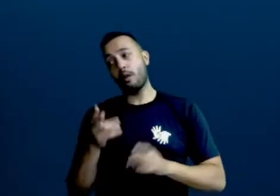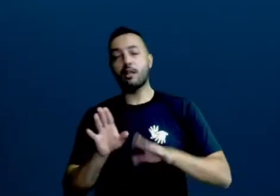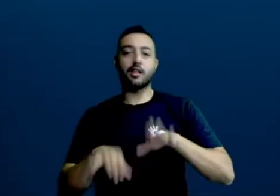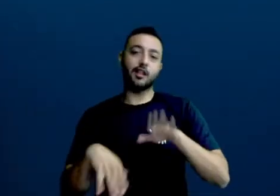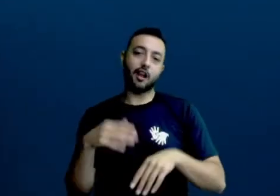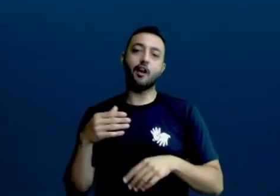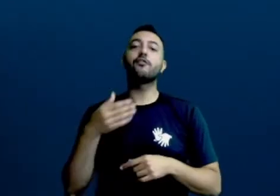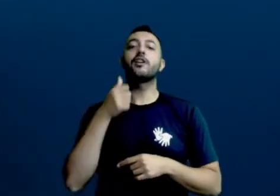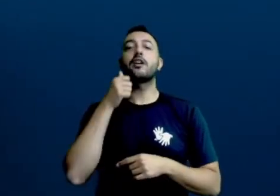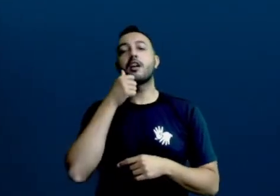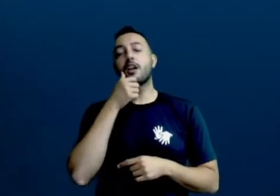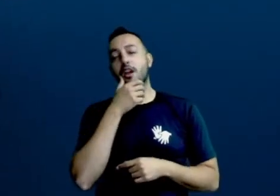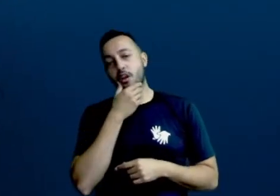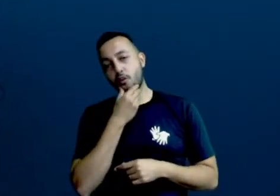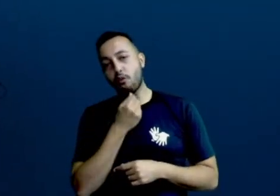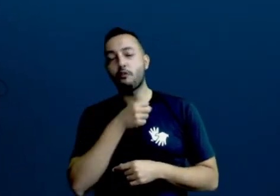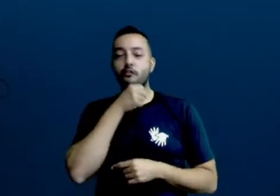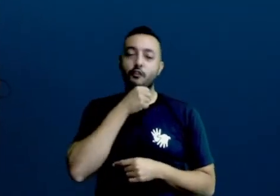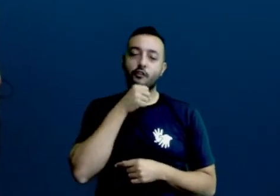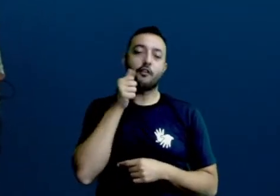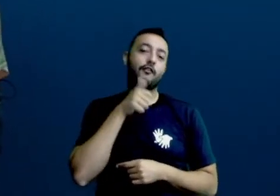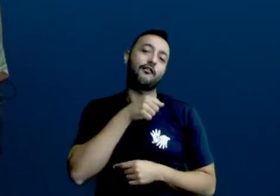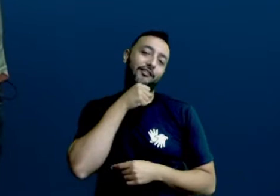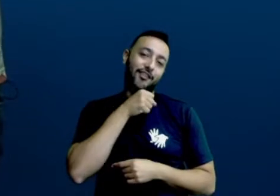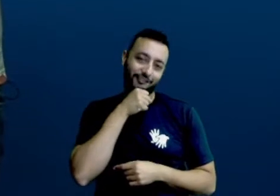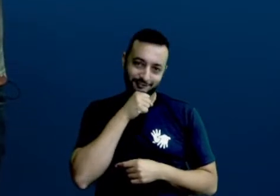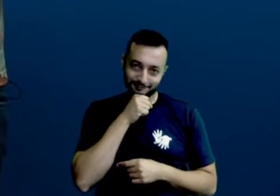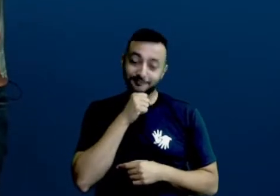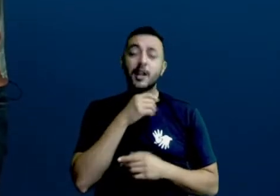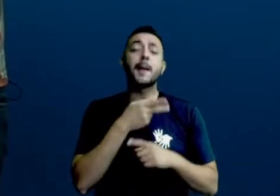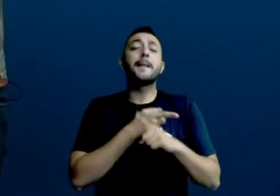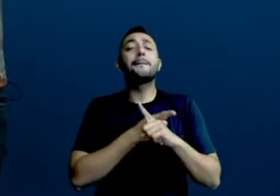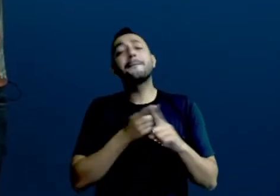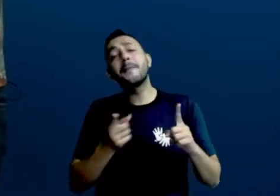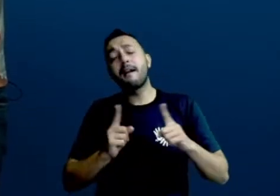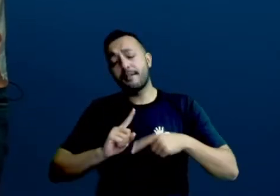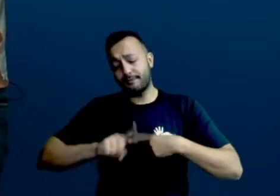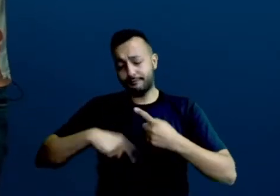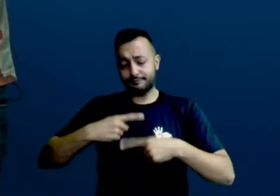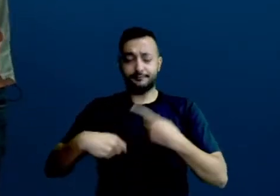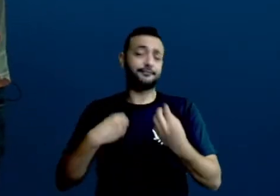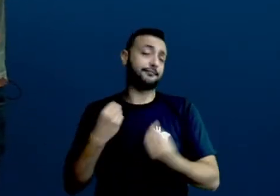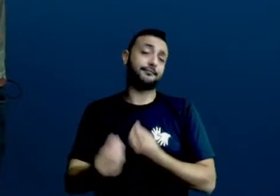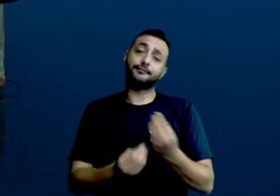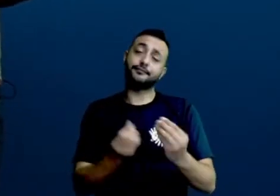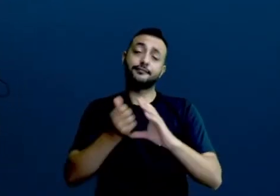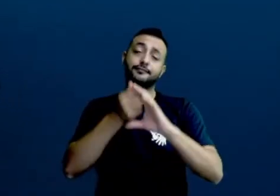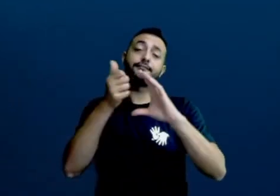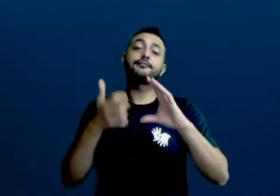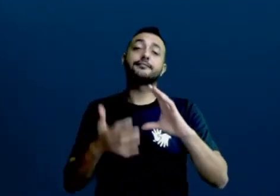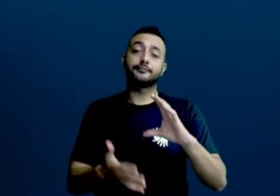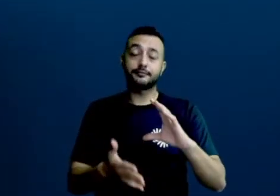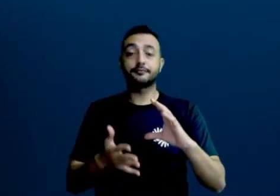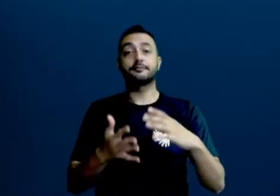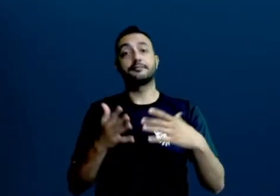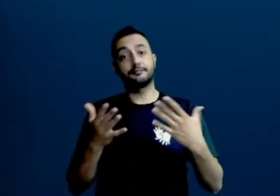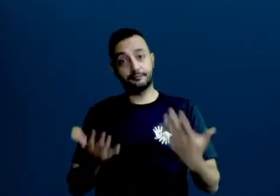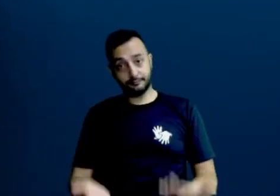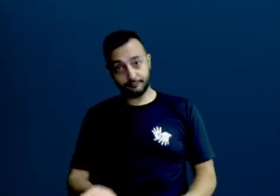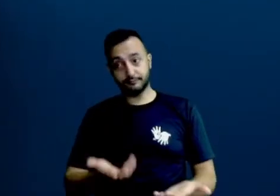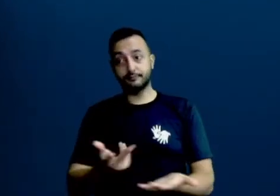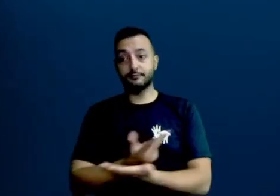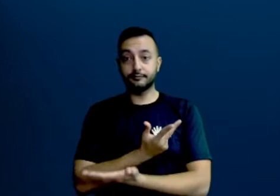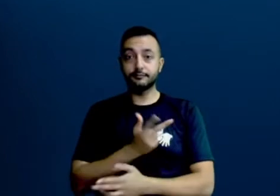dos avós né E como se dá esses padrões né de transmissão dessas características se dá